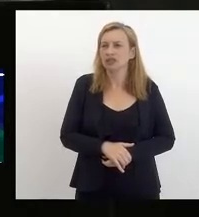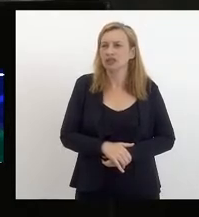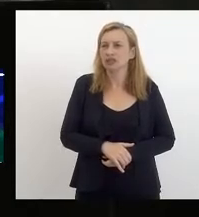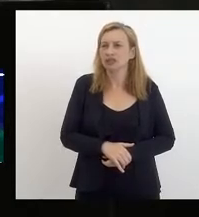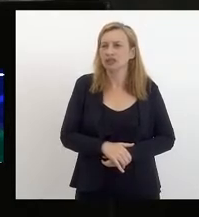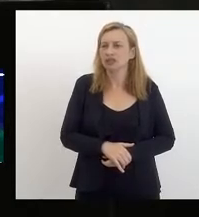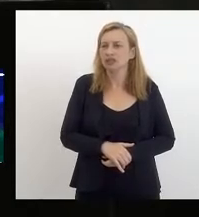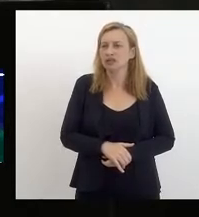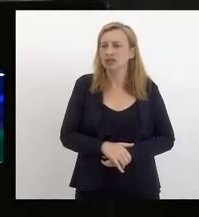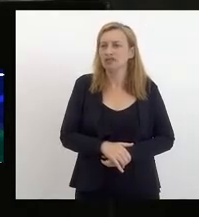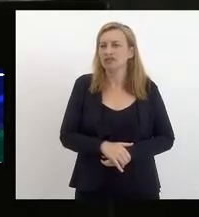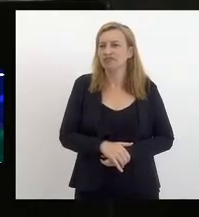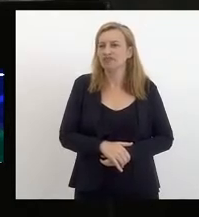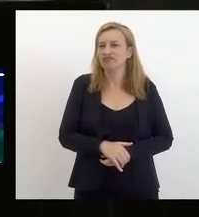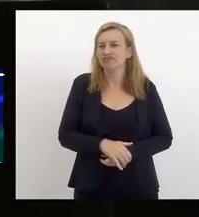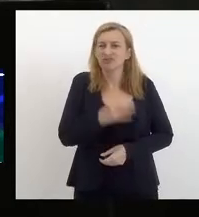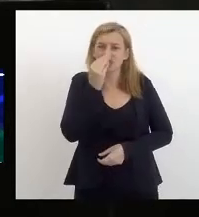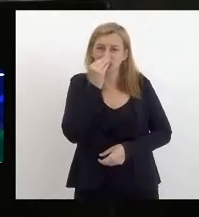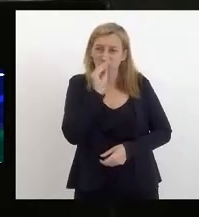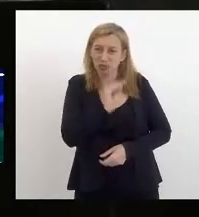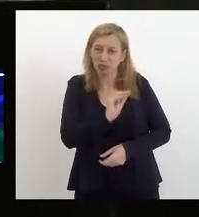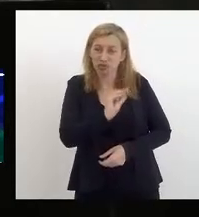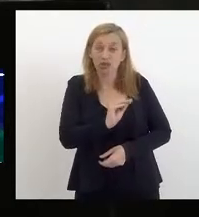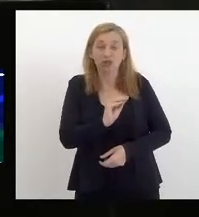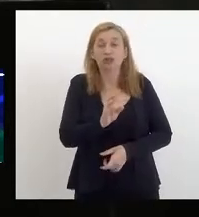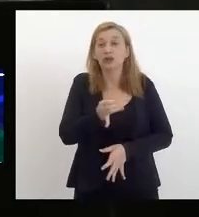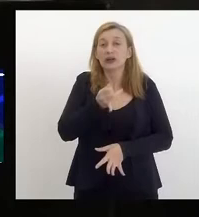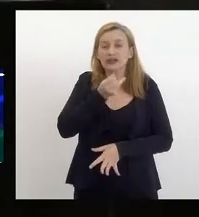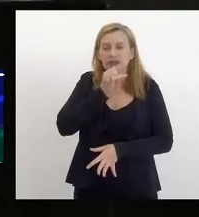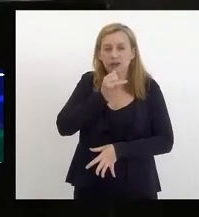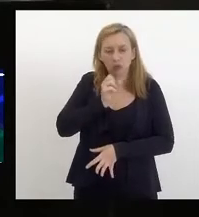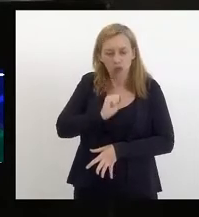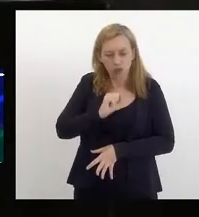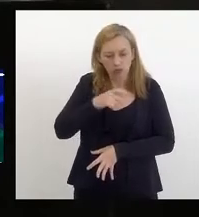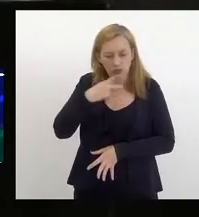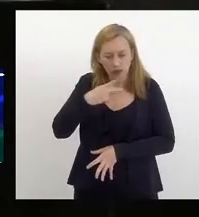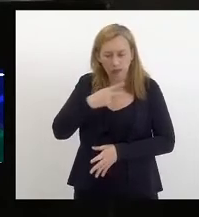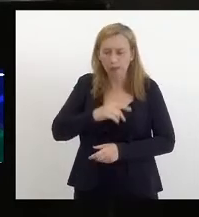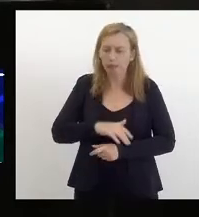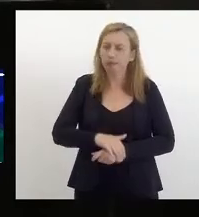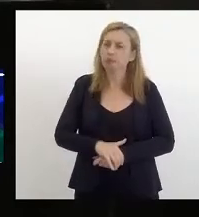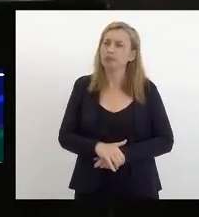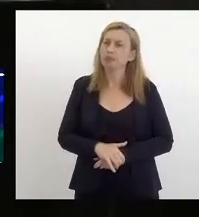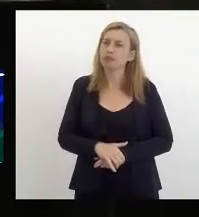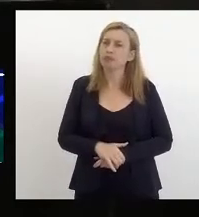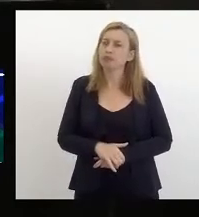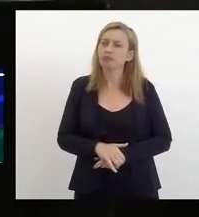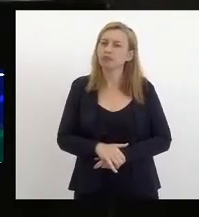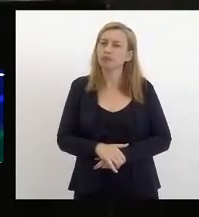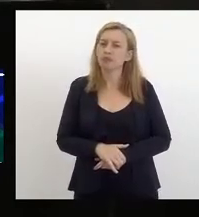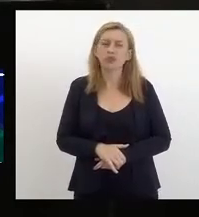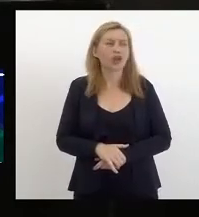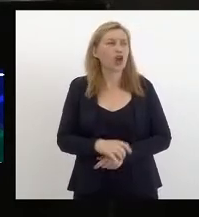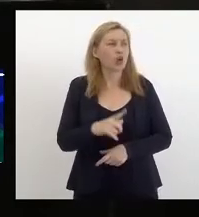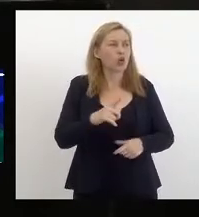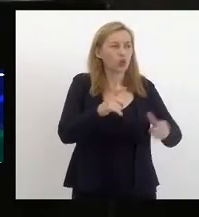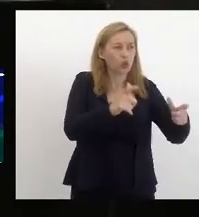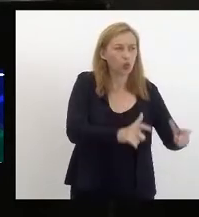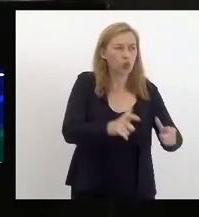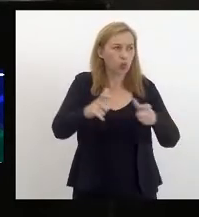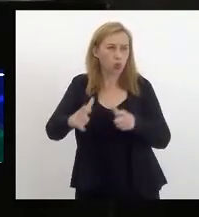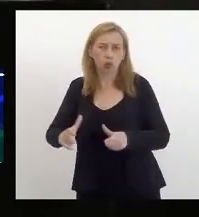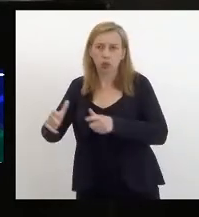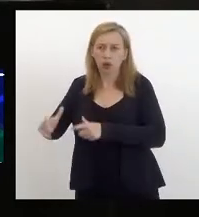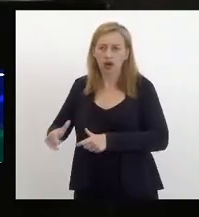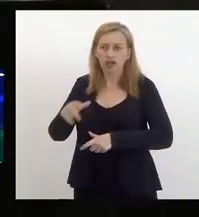são dissimulados eu tenho dado como exemplo o que a lugares da